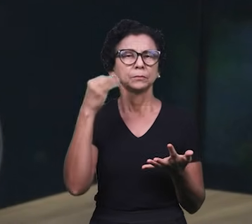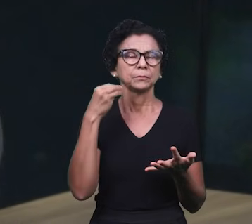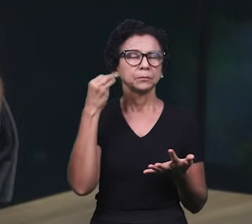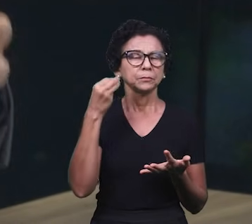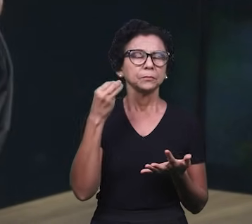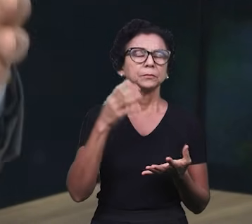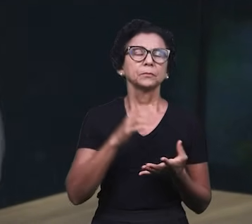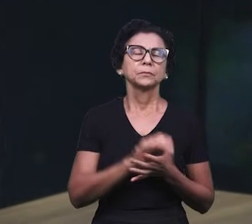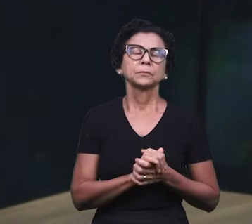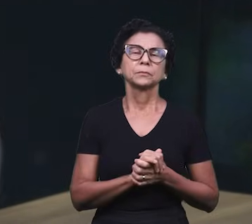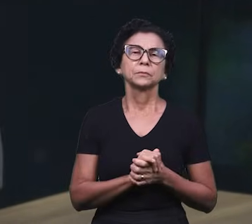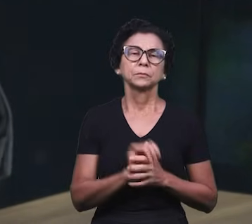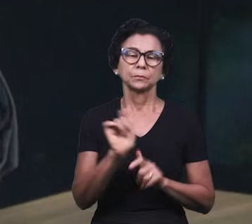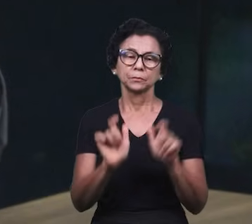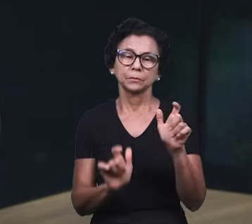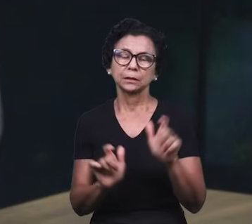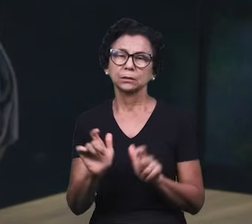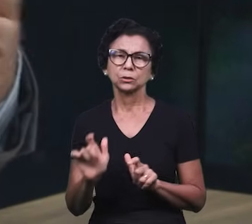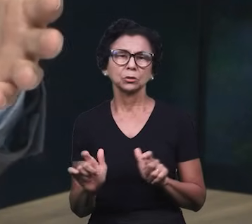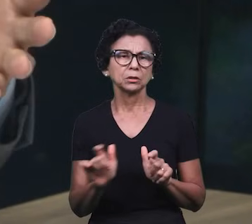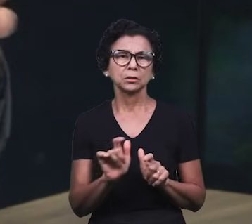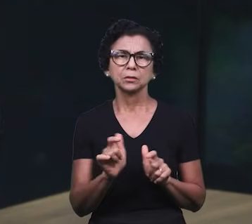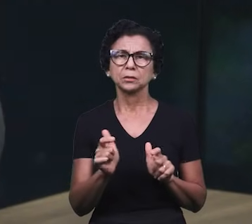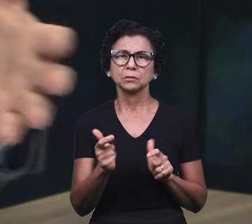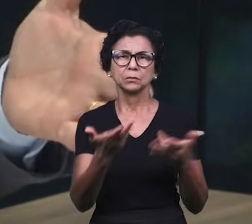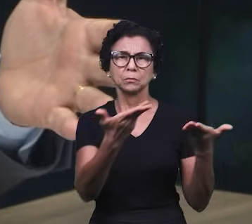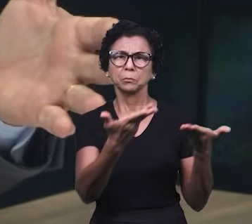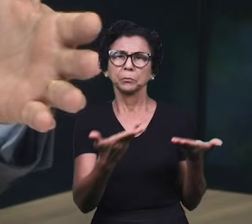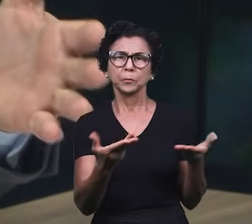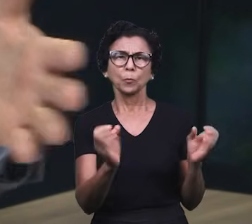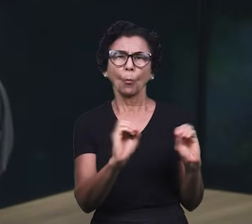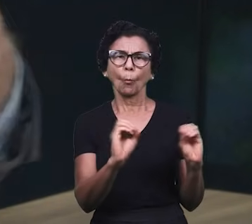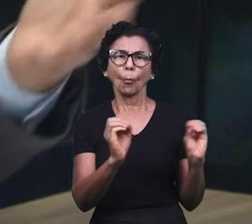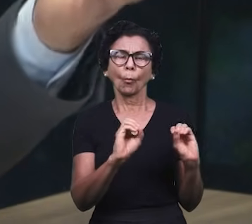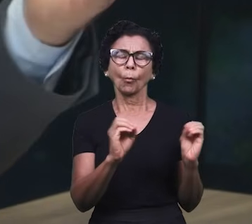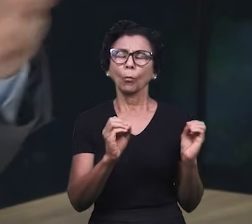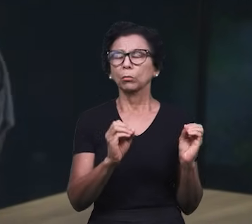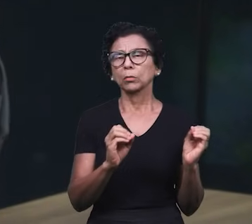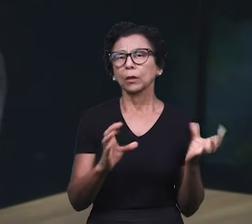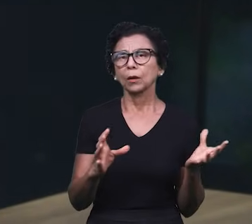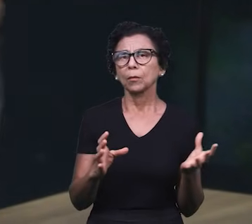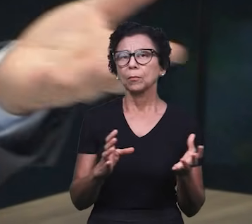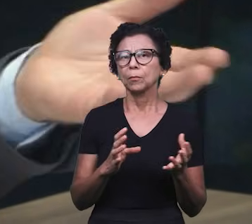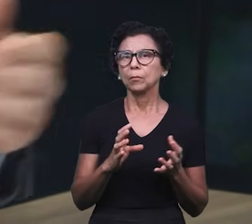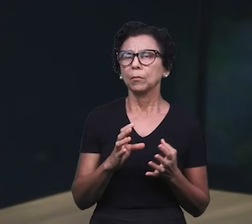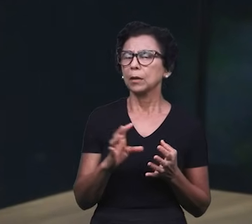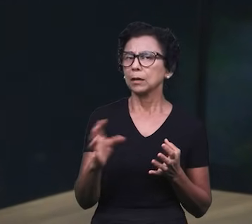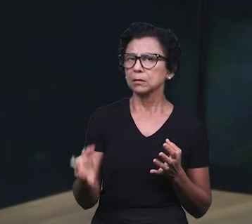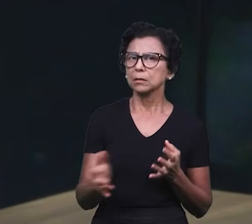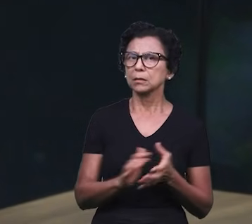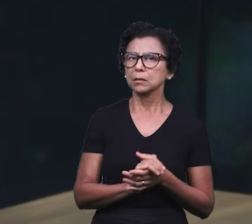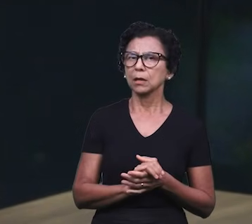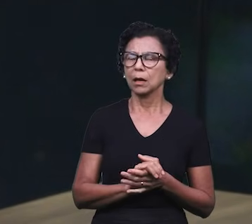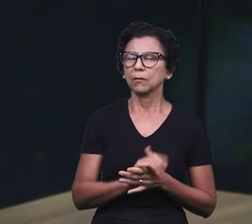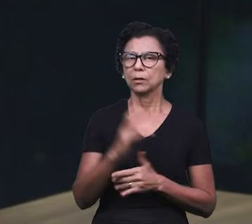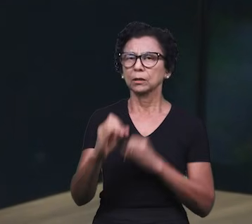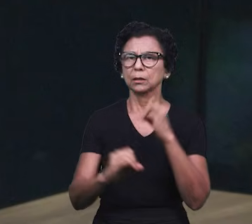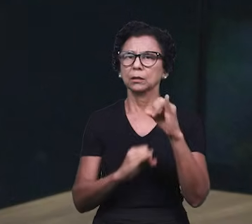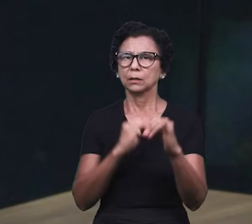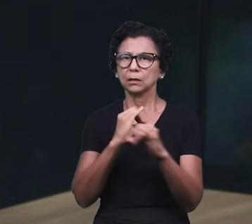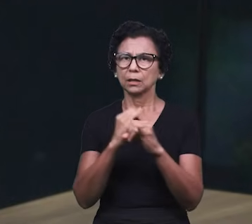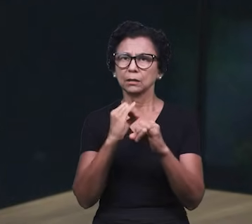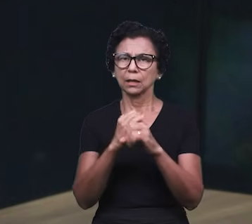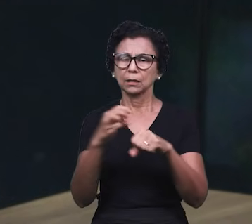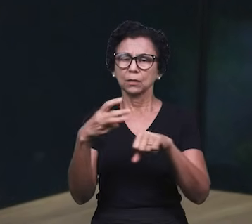experiência de pessoas que nem foram convidadas, mas que viram, né, zapeando, como o pastor